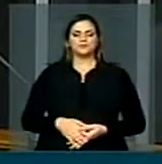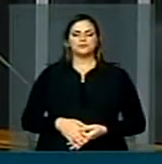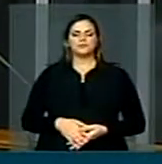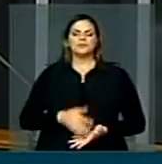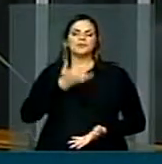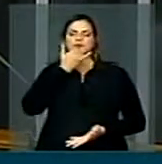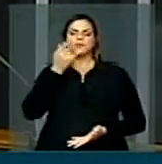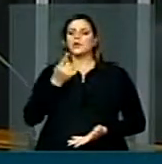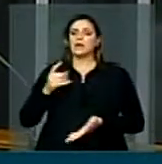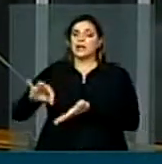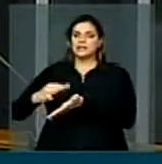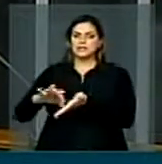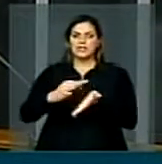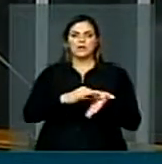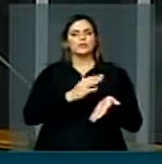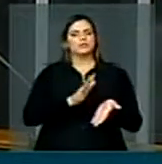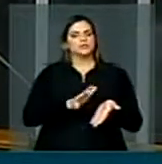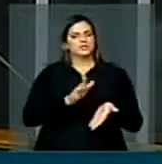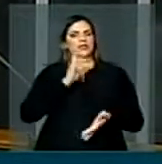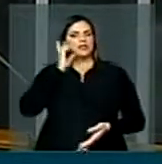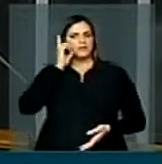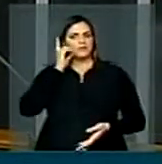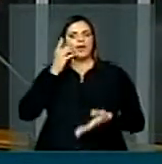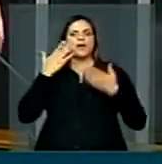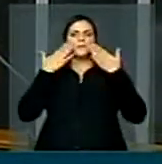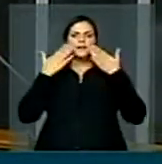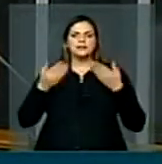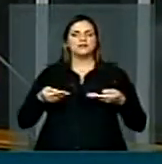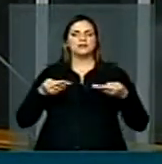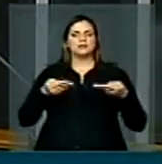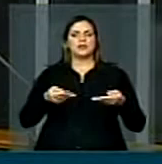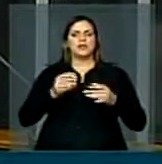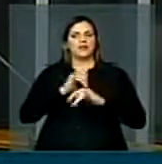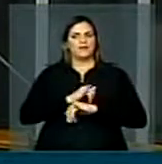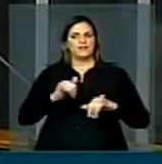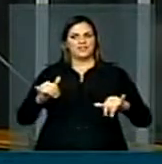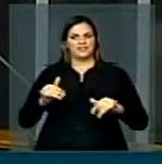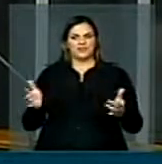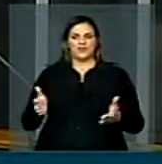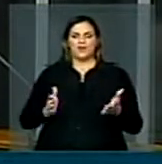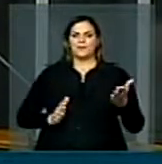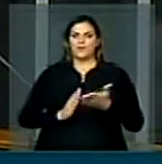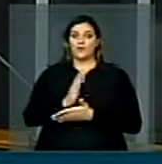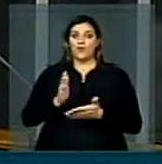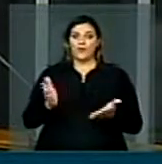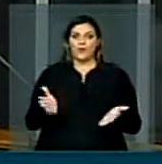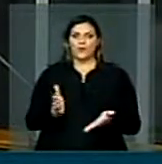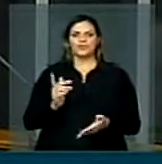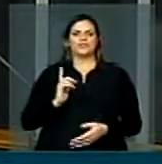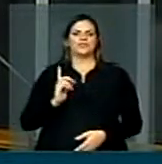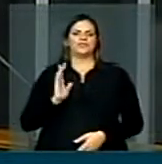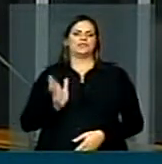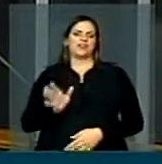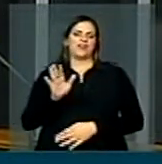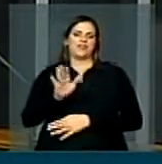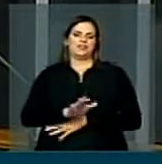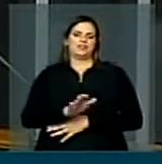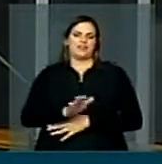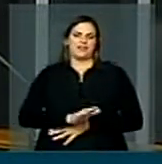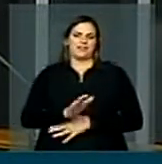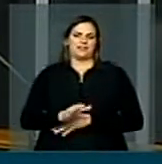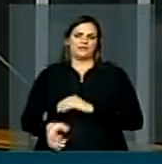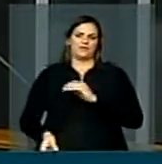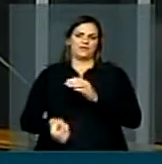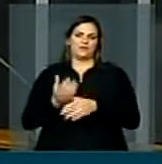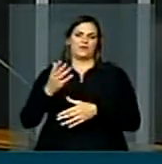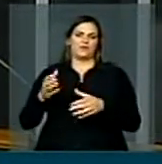colhemos aqui a assinatura de deputados e senadores e apresentamos e, portanto, registramos e aprovamos no dia de hoje, nessa tarde, a frente parlamentar